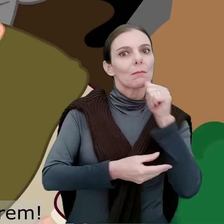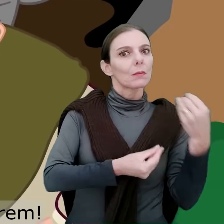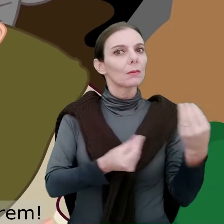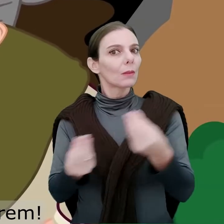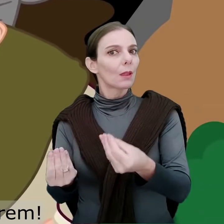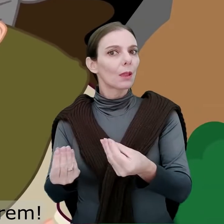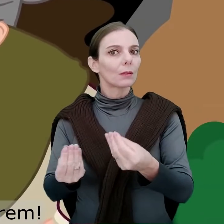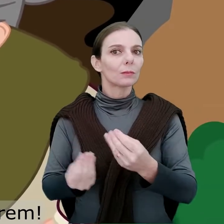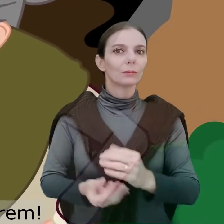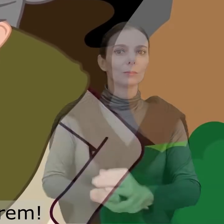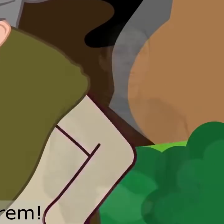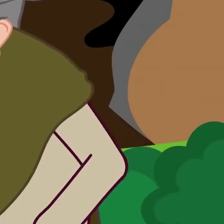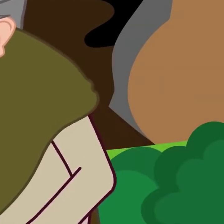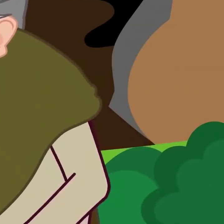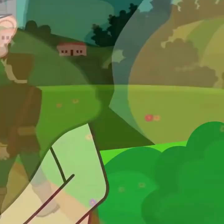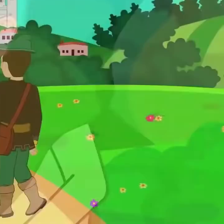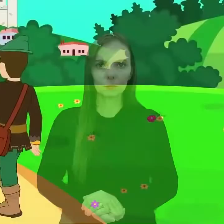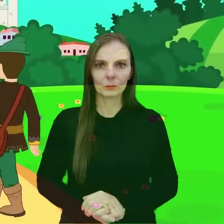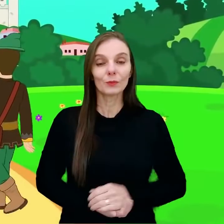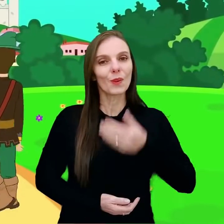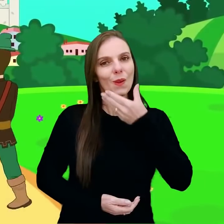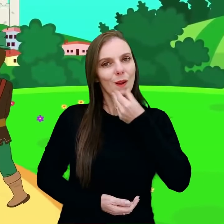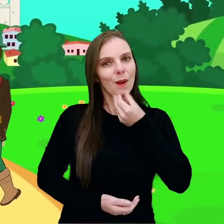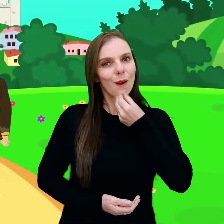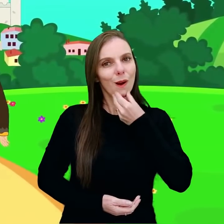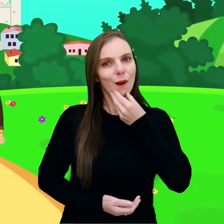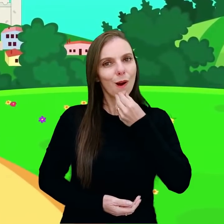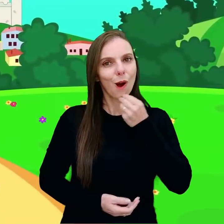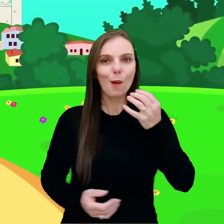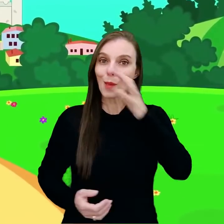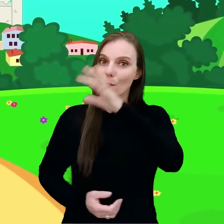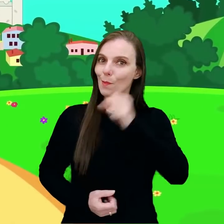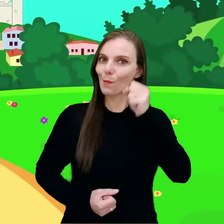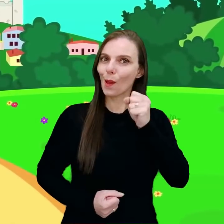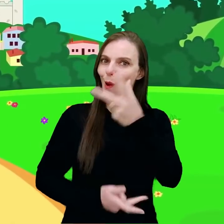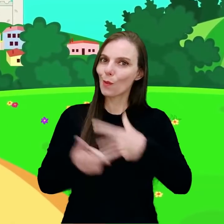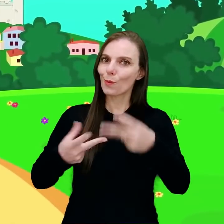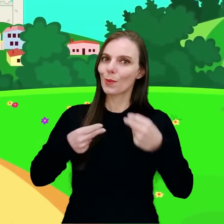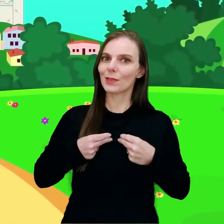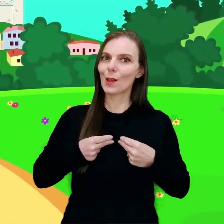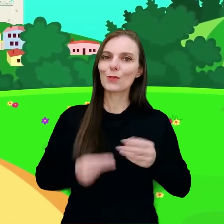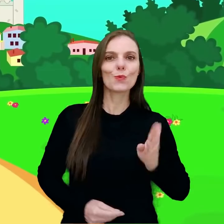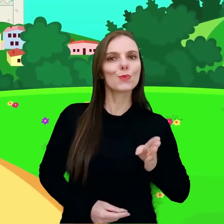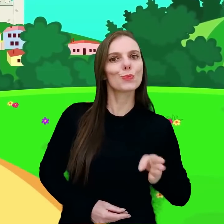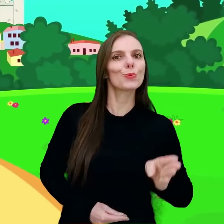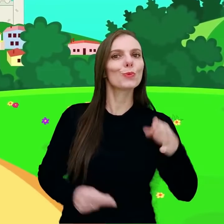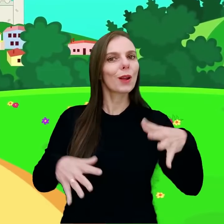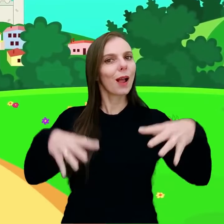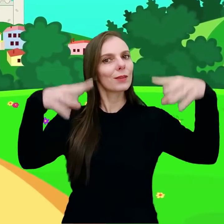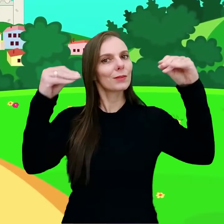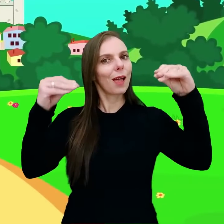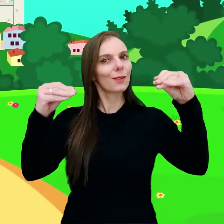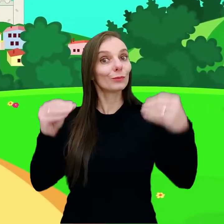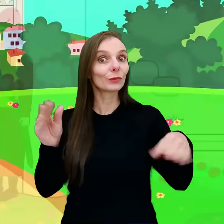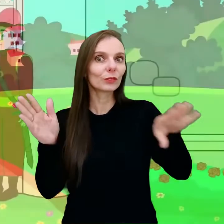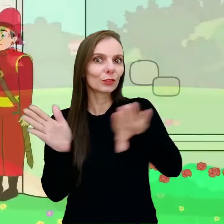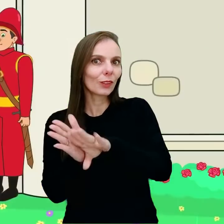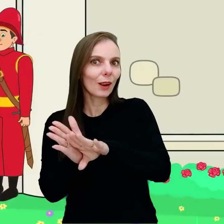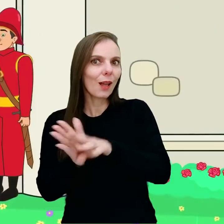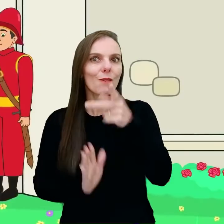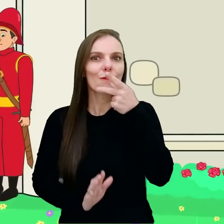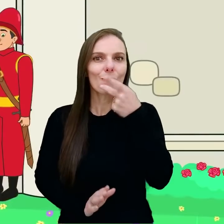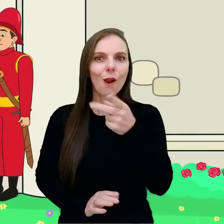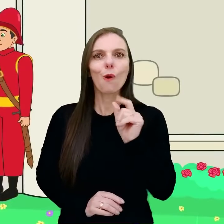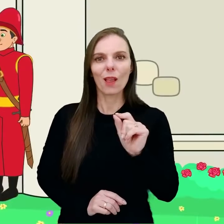que elas lhe oferecerem. O jovem então pegou sua capa mágica e partiu rumo ao castelo. E